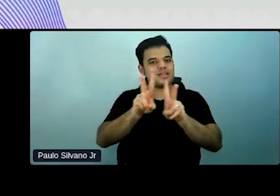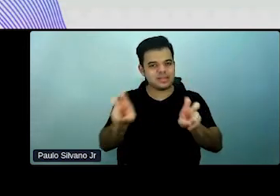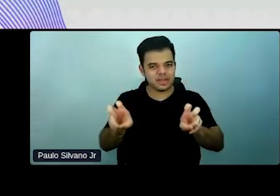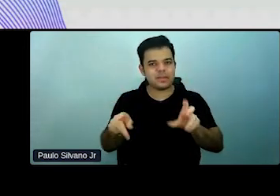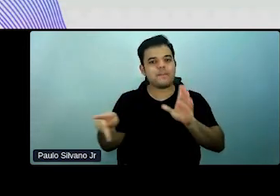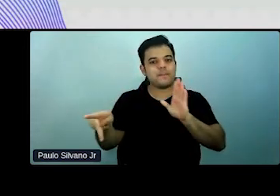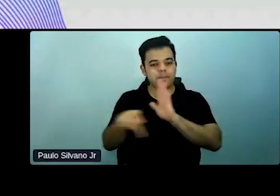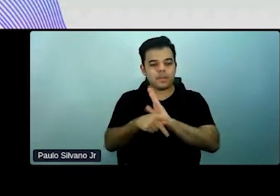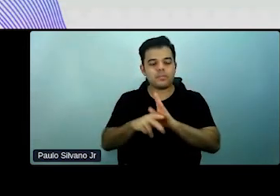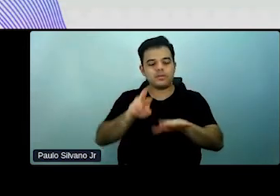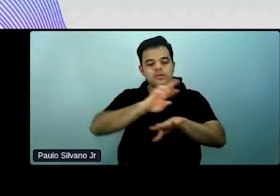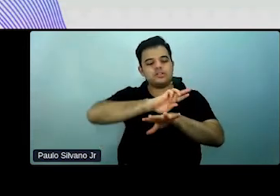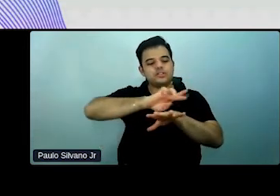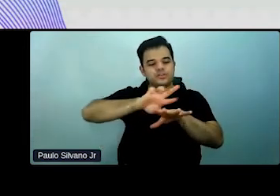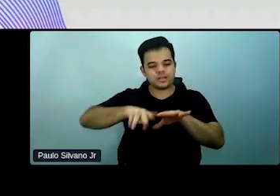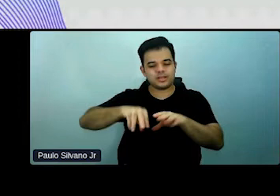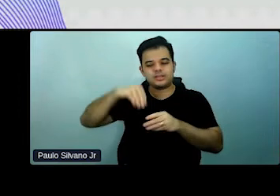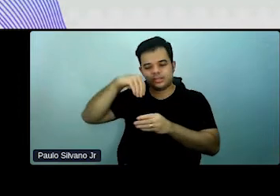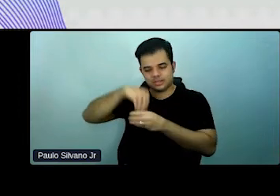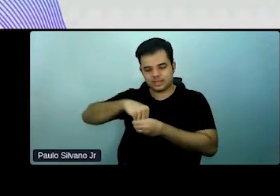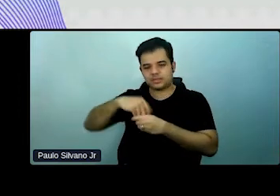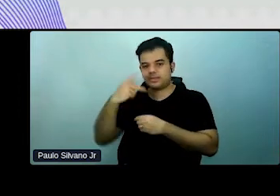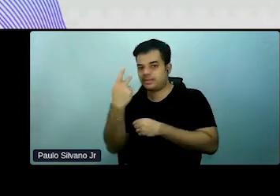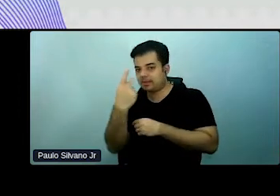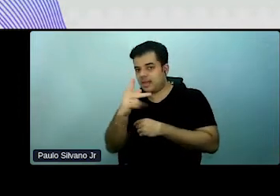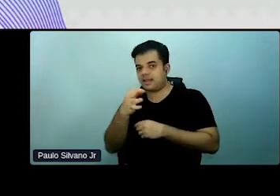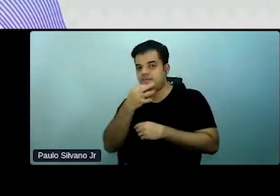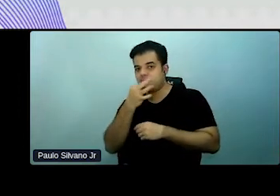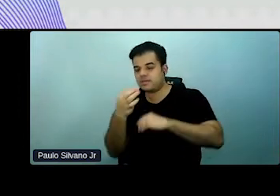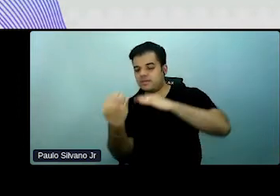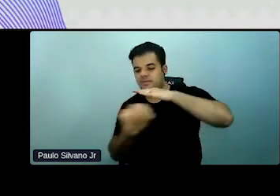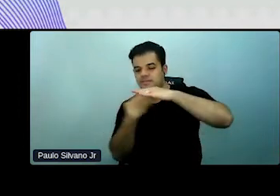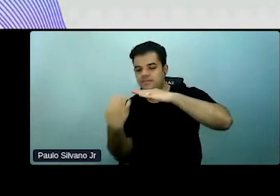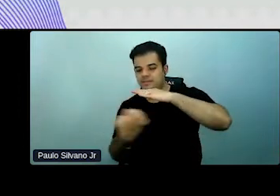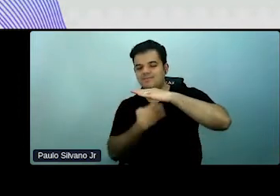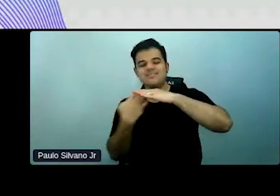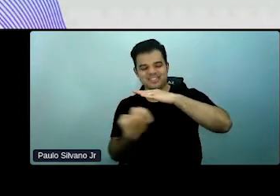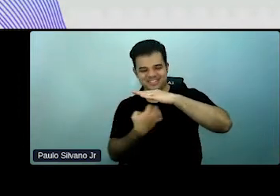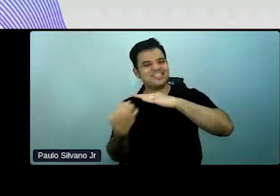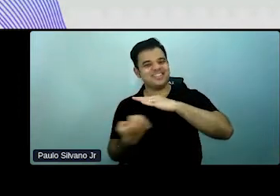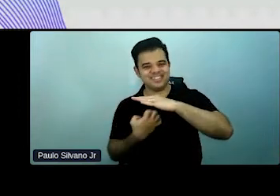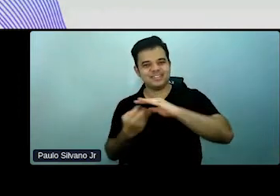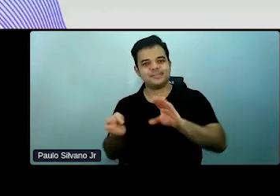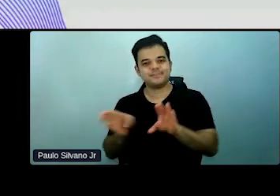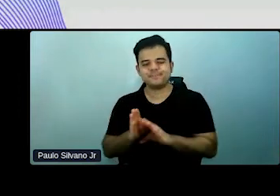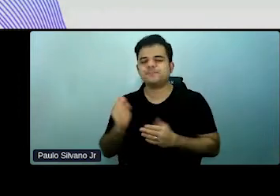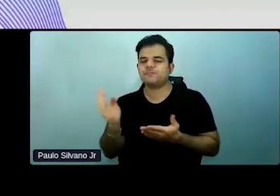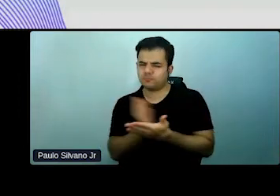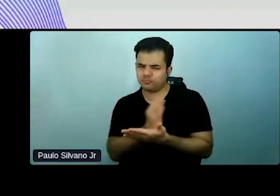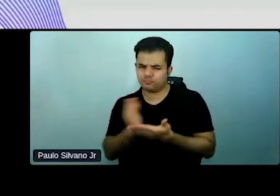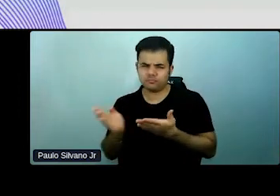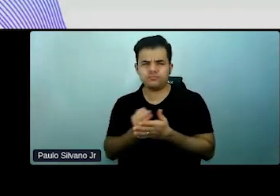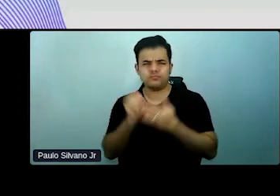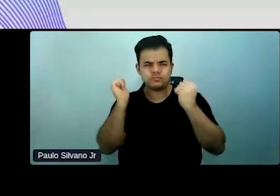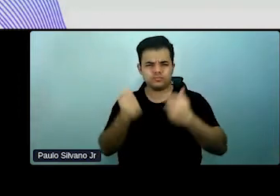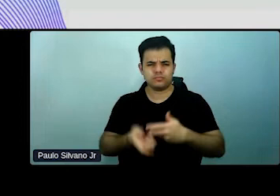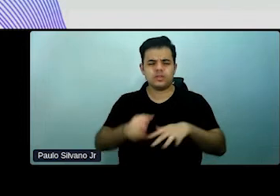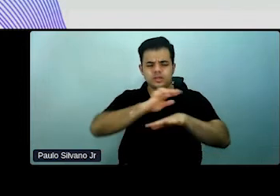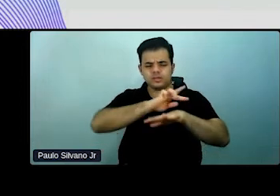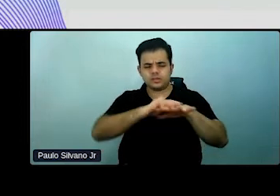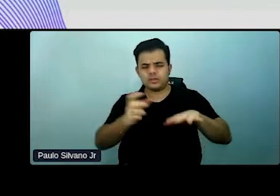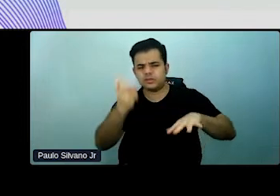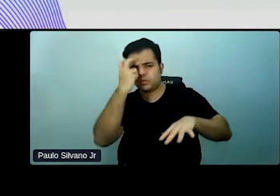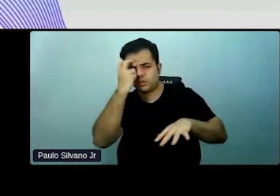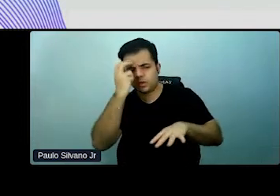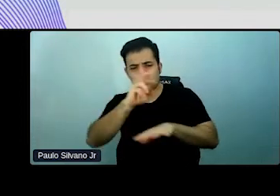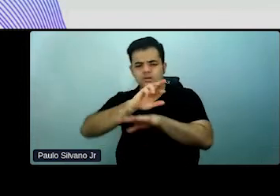dos tipos de diversidade que temos, né? Então, aqui são alguns dos exemplos. Então, a gente já falou sobre diversidade cultural, a gente